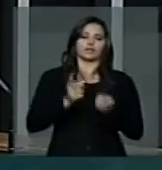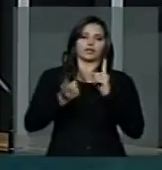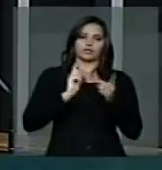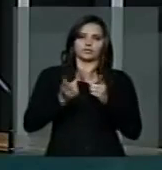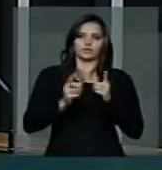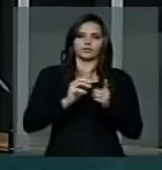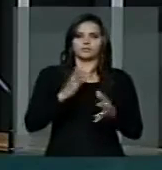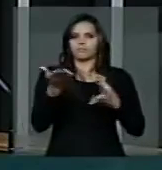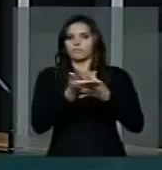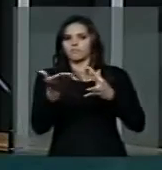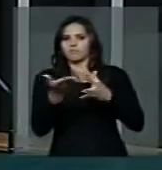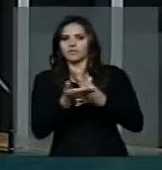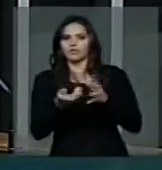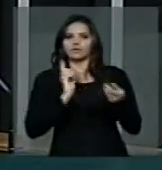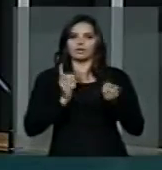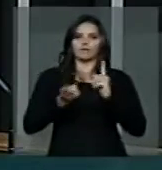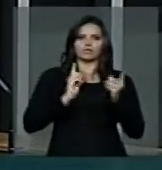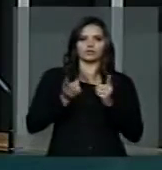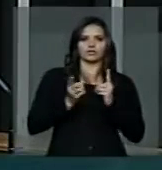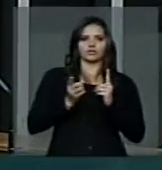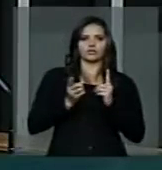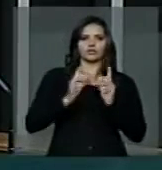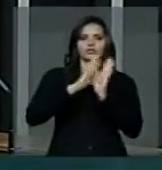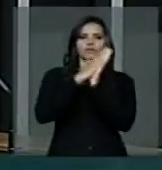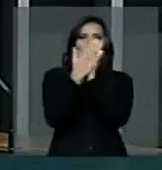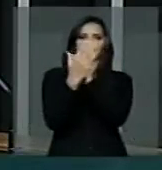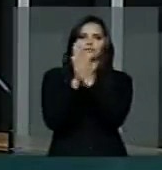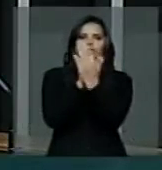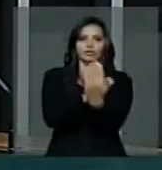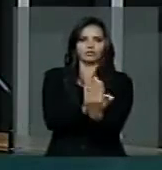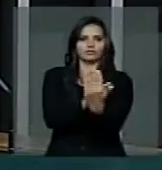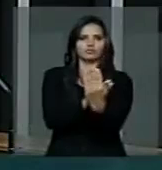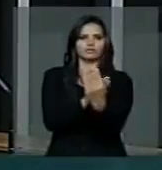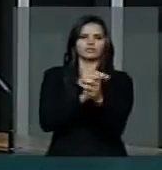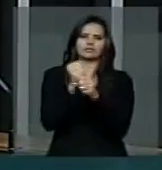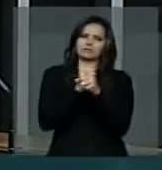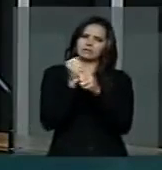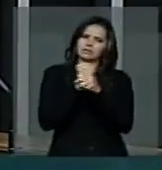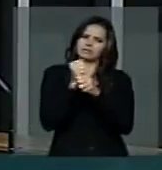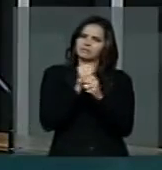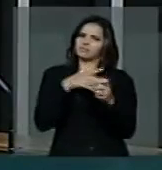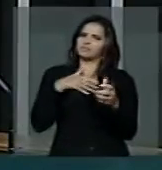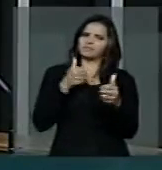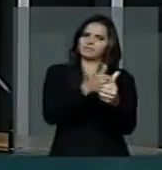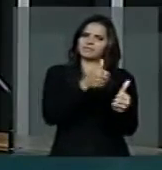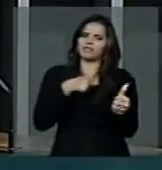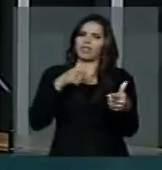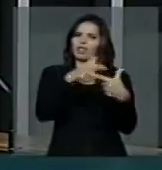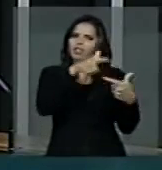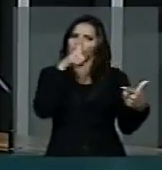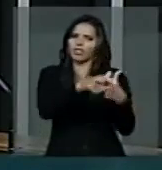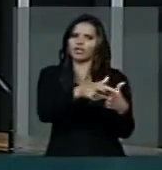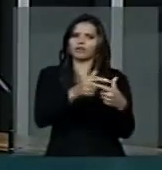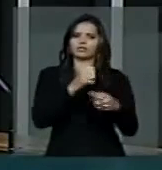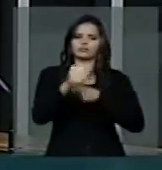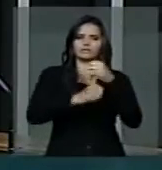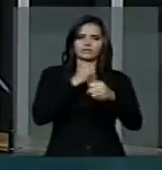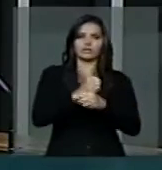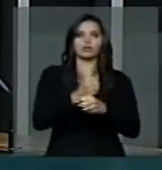transexuais, fomos perseguidos ao longo dos últimos séculos, entre outras instituições, pela religião,